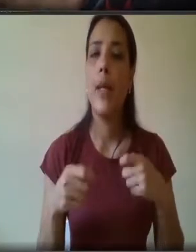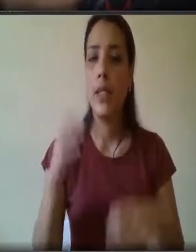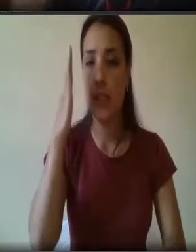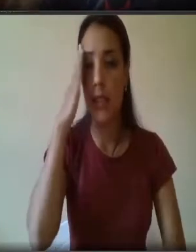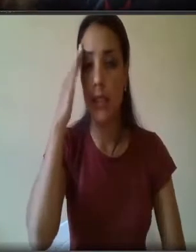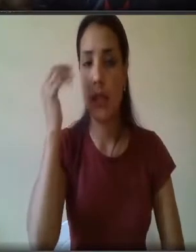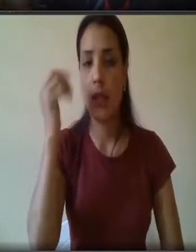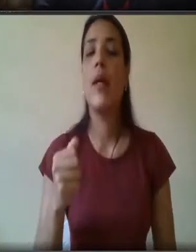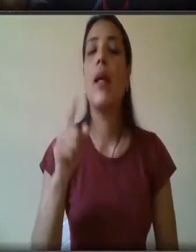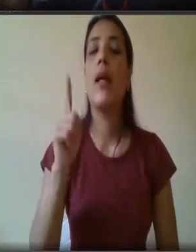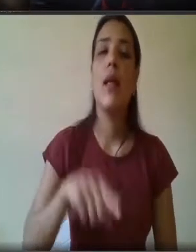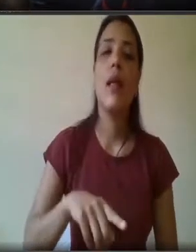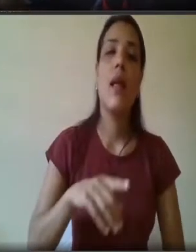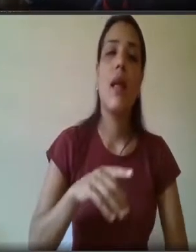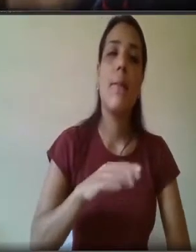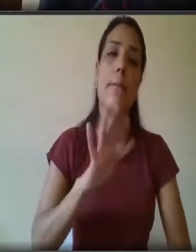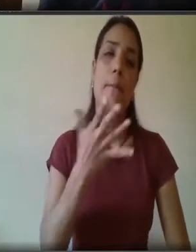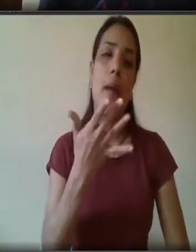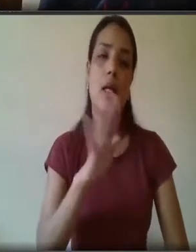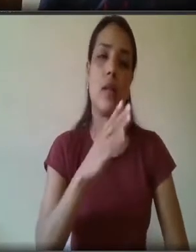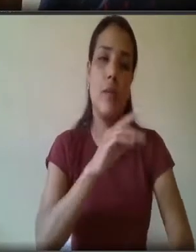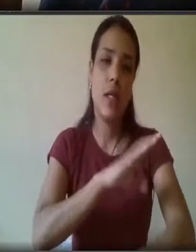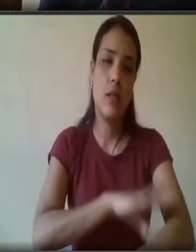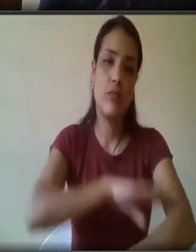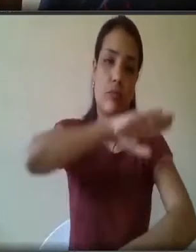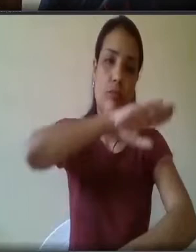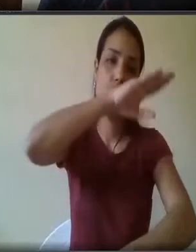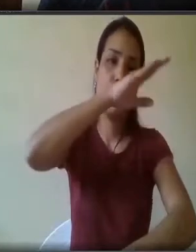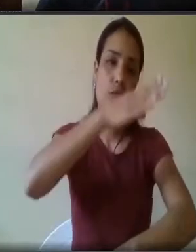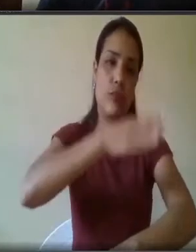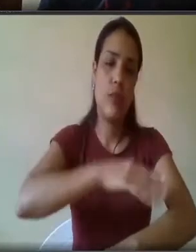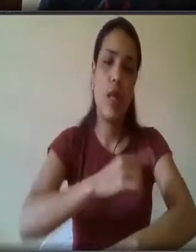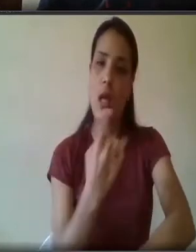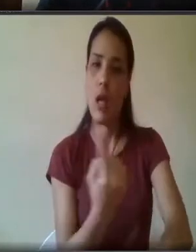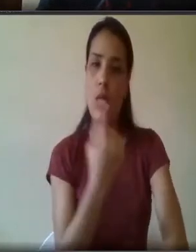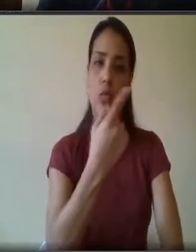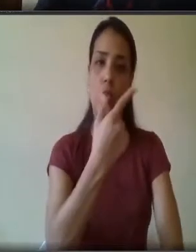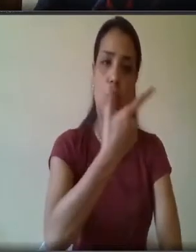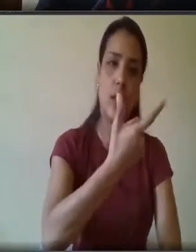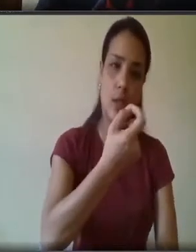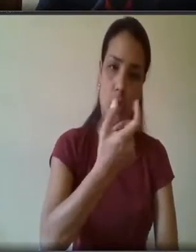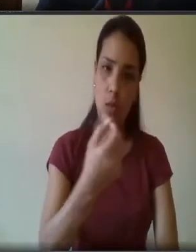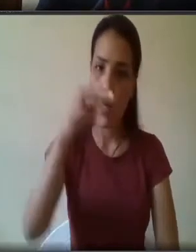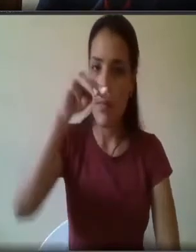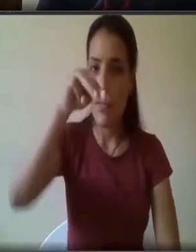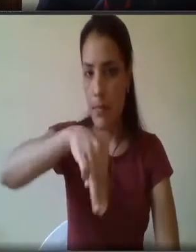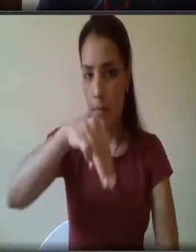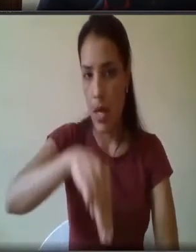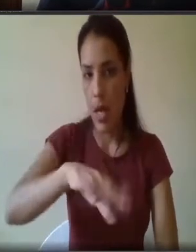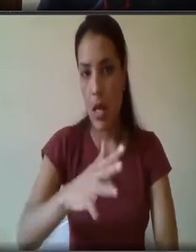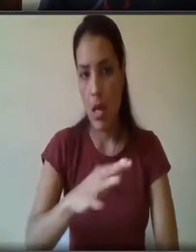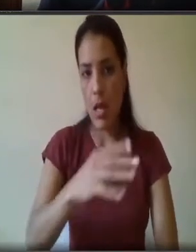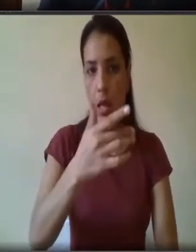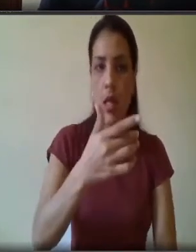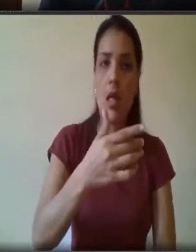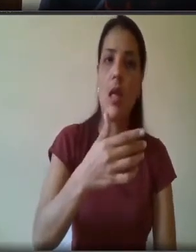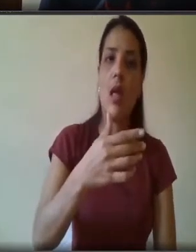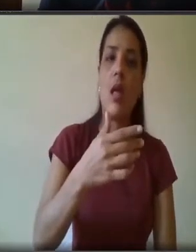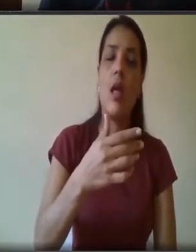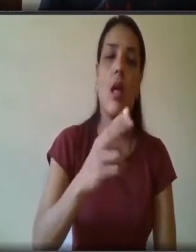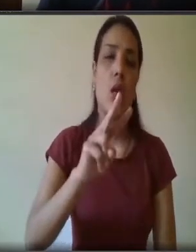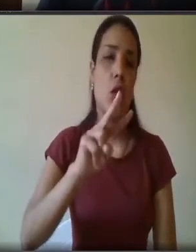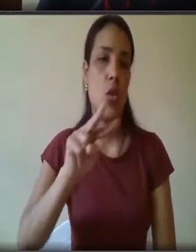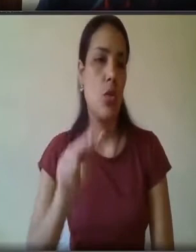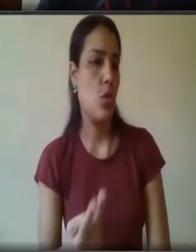metros, né? O Rossi gosta, o Jurandir Rossi trabalha com 300 metros, tá? E ele não põe esse limite de 2.000 metros de